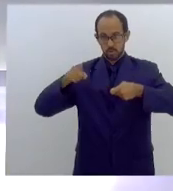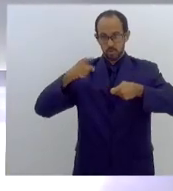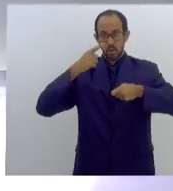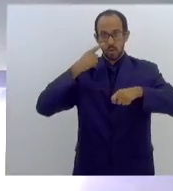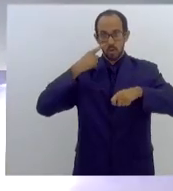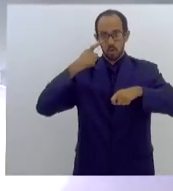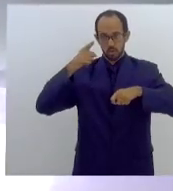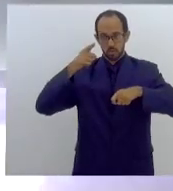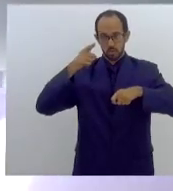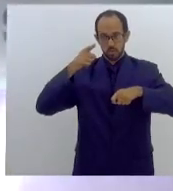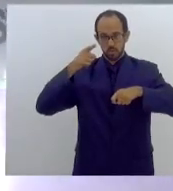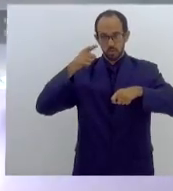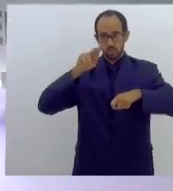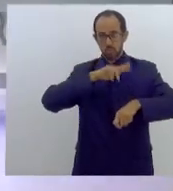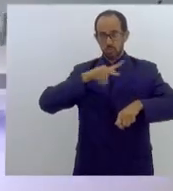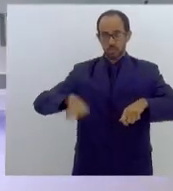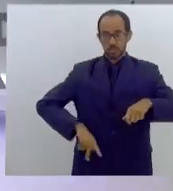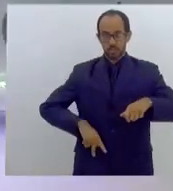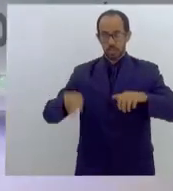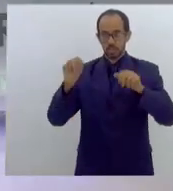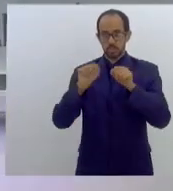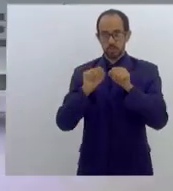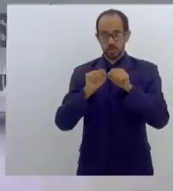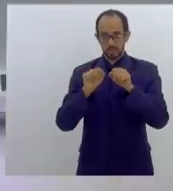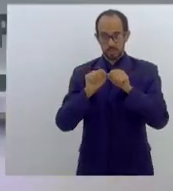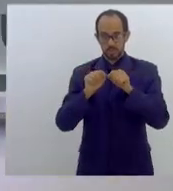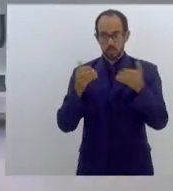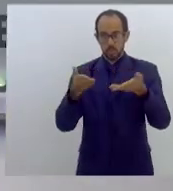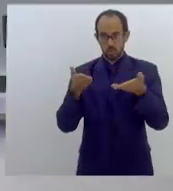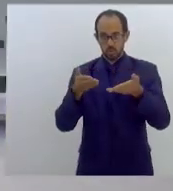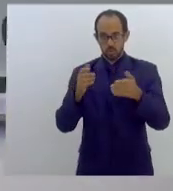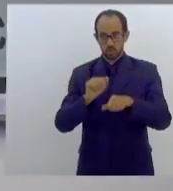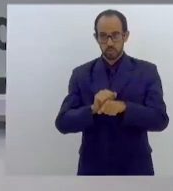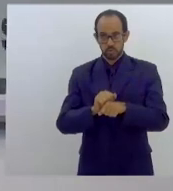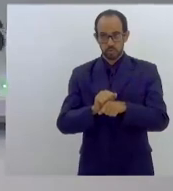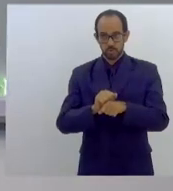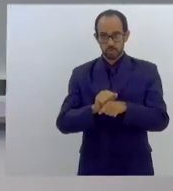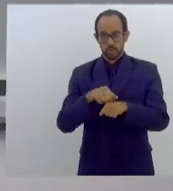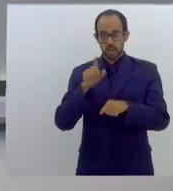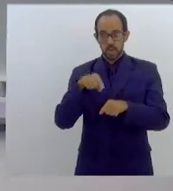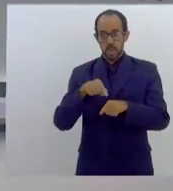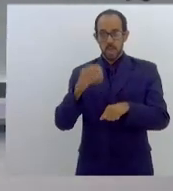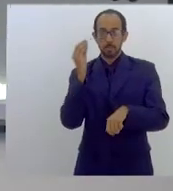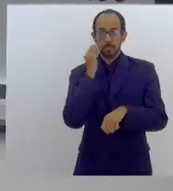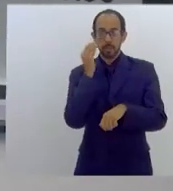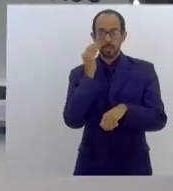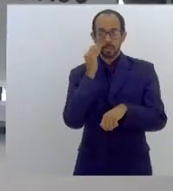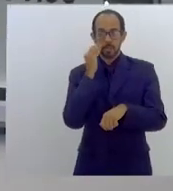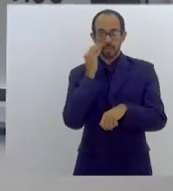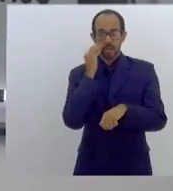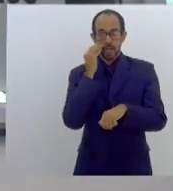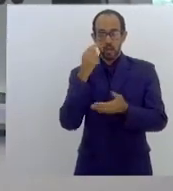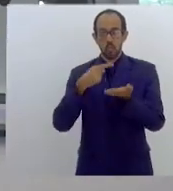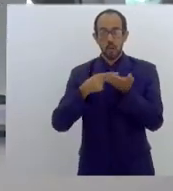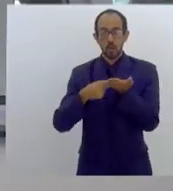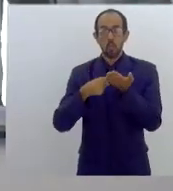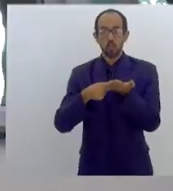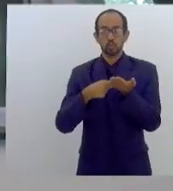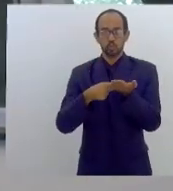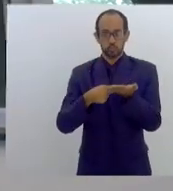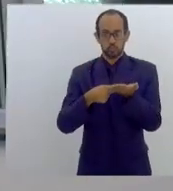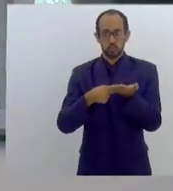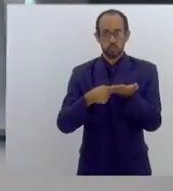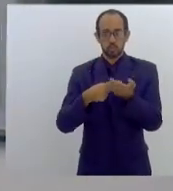favor. O que o presidente está fazendo, ele está fazendo para tentar um acordo, porque